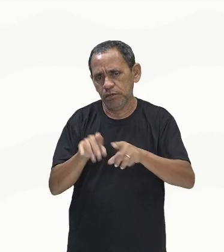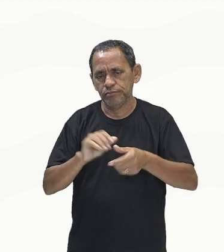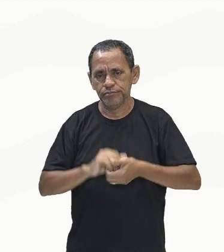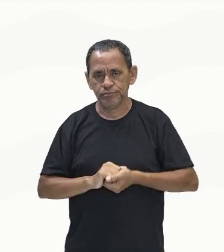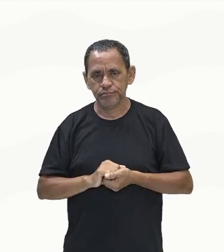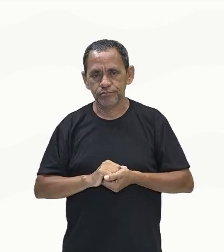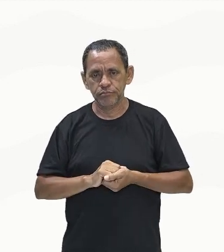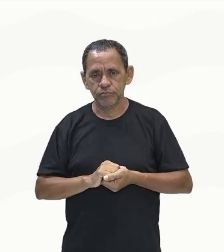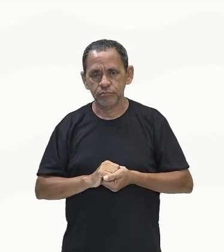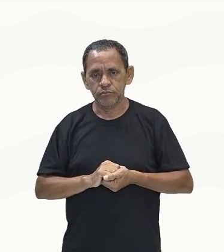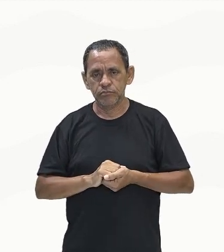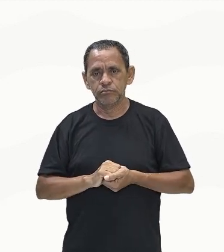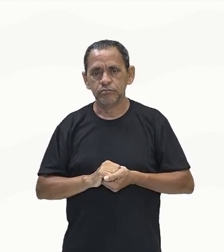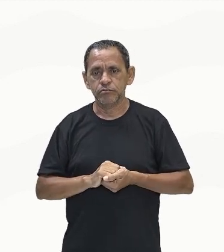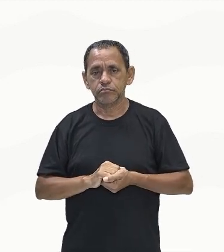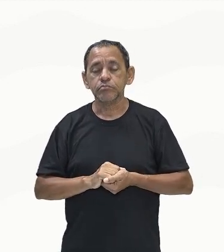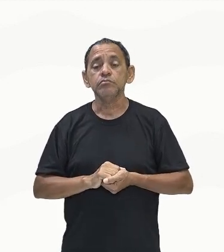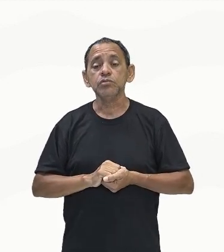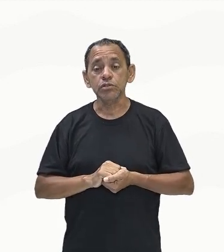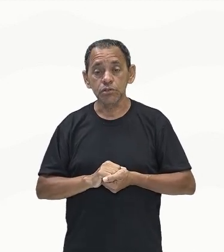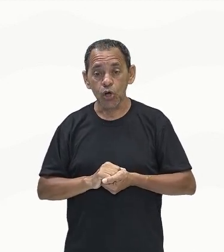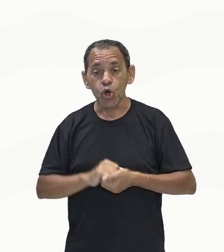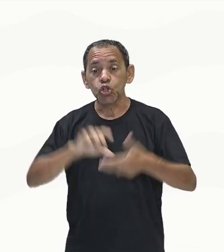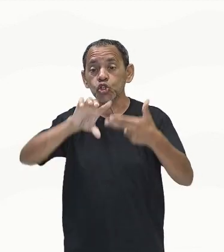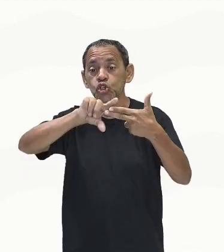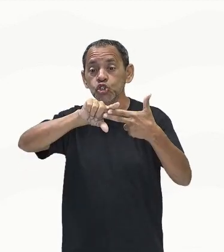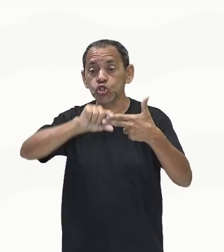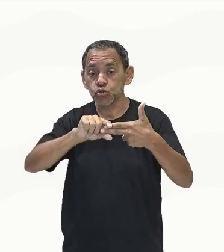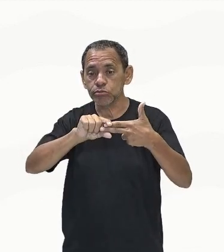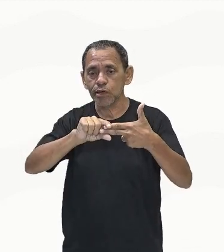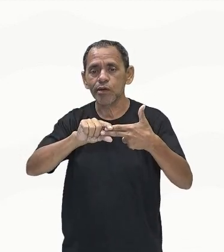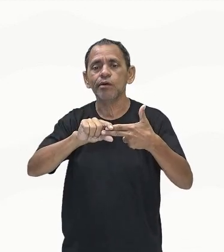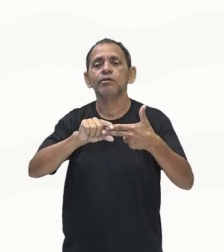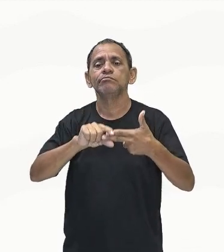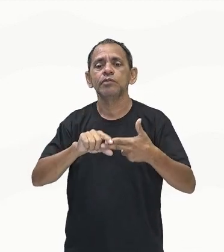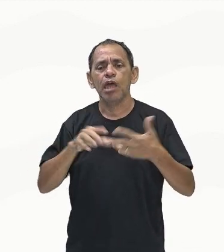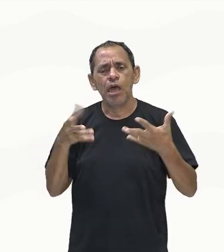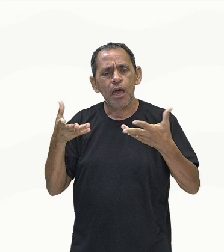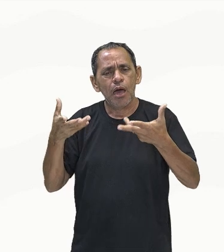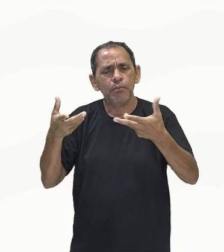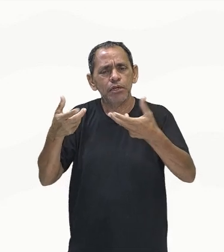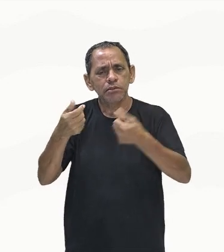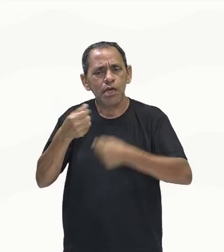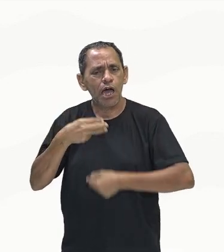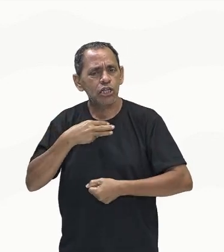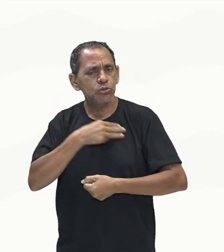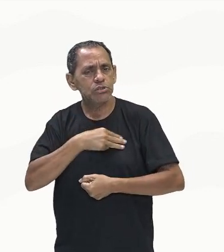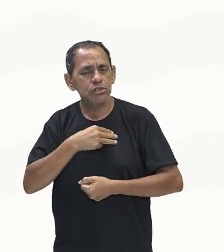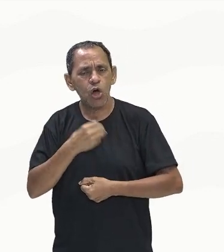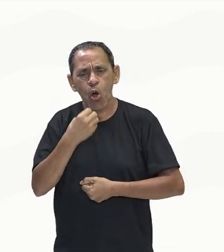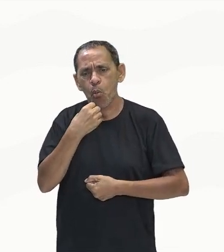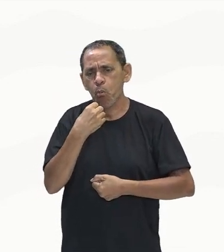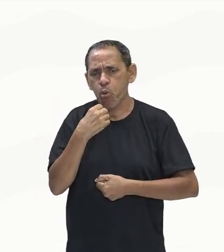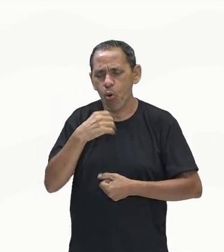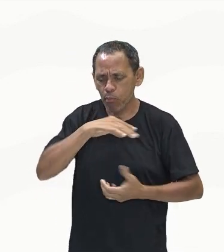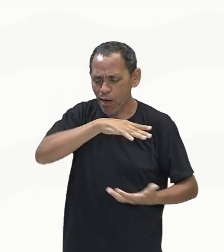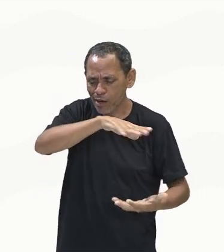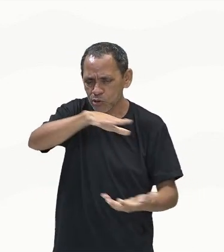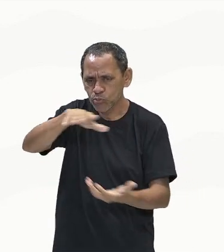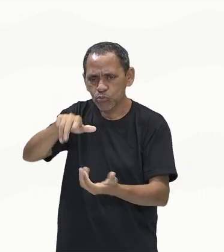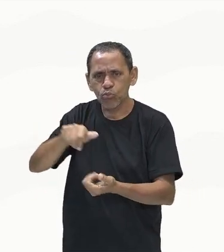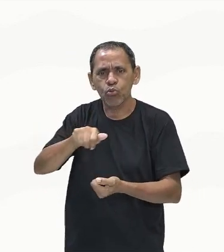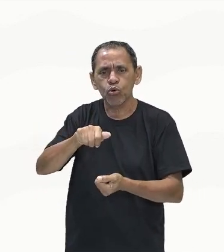a gente junta o talento com a missão, né, a perguntinha é: o que é bom para o mundo? E aí,